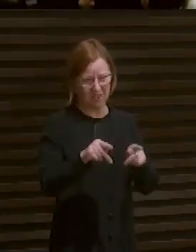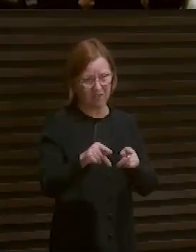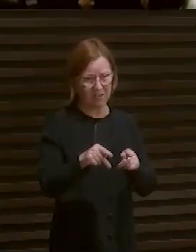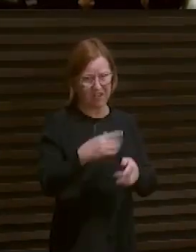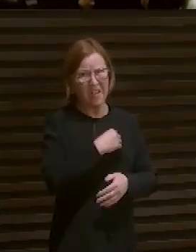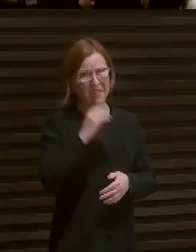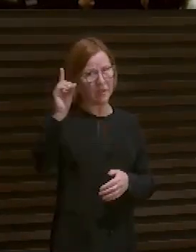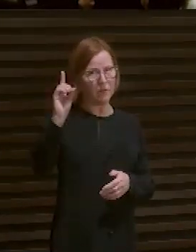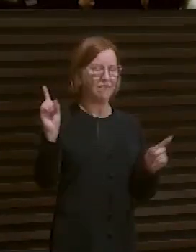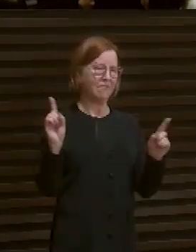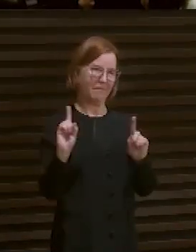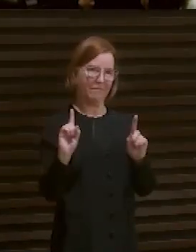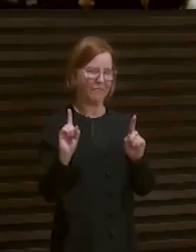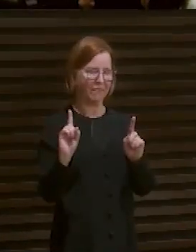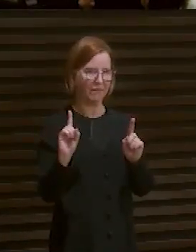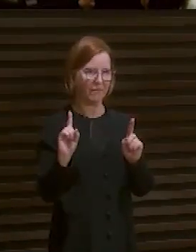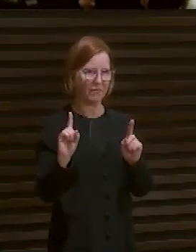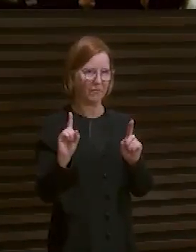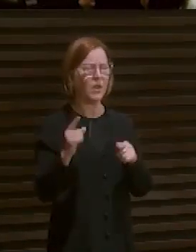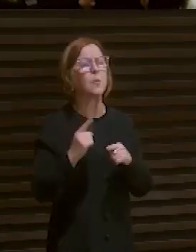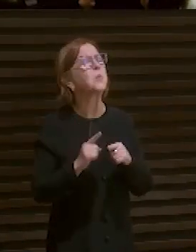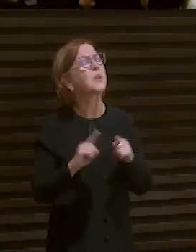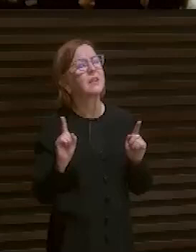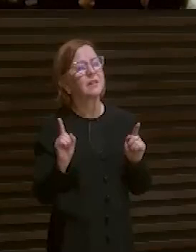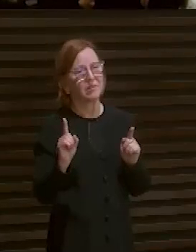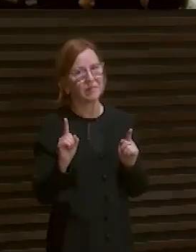de Deus? Não. Por que não?